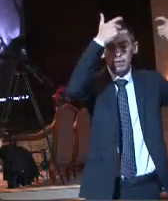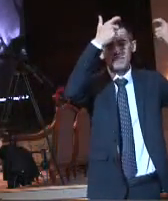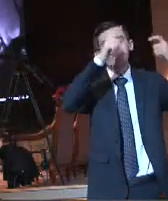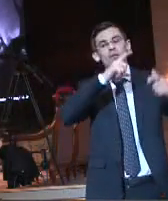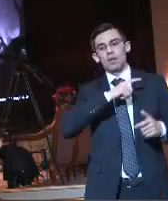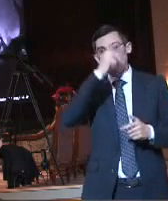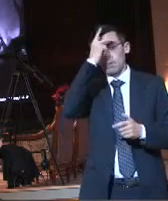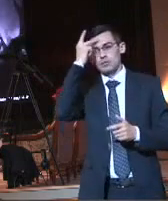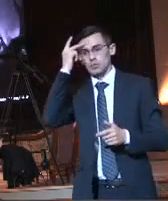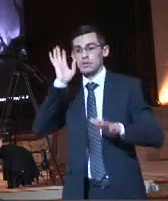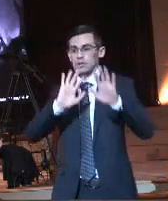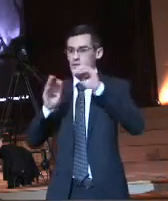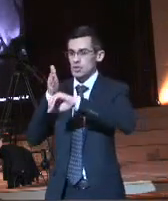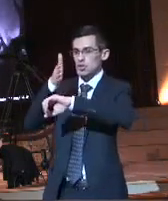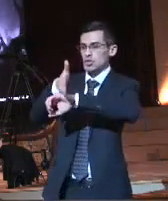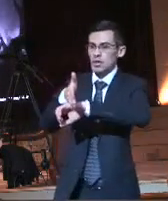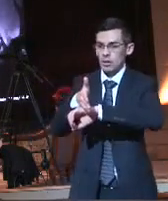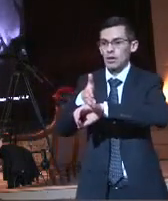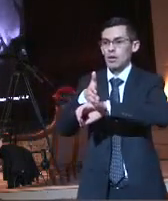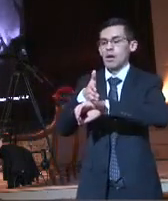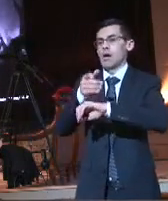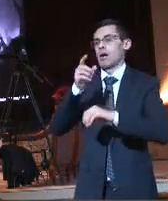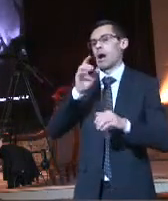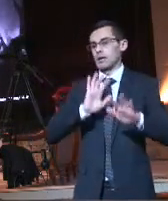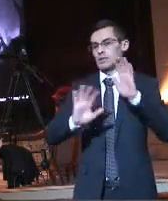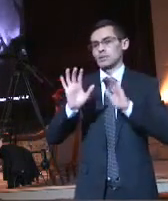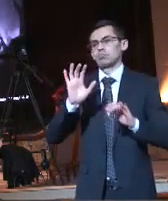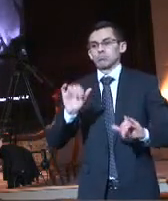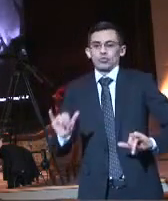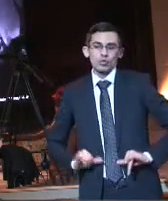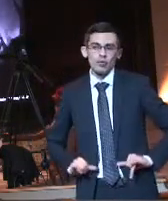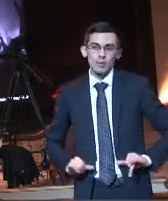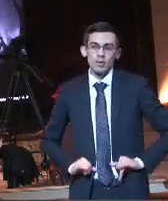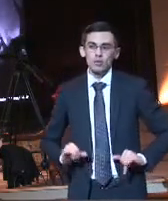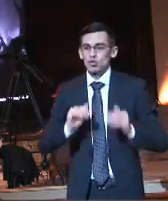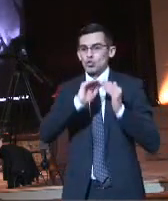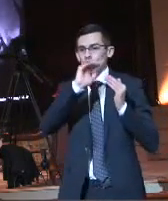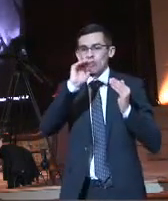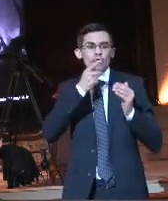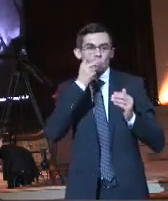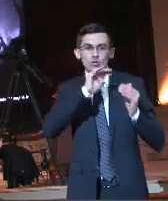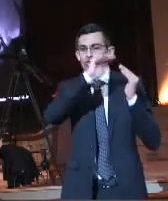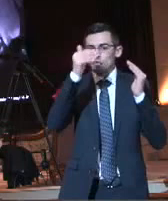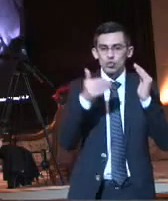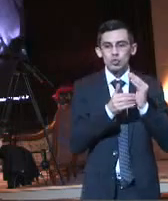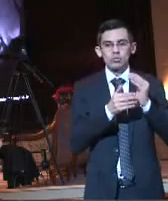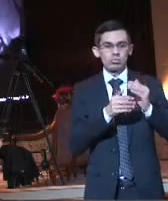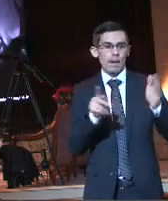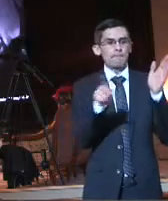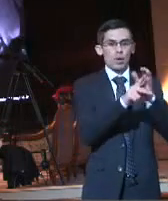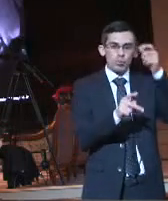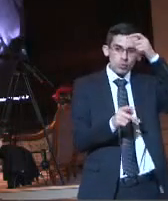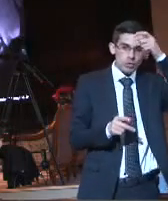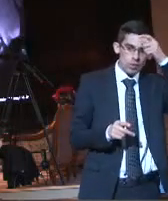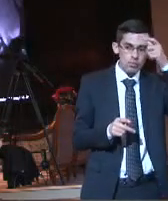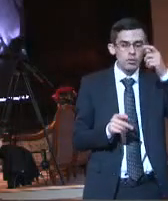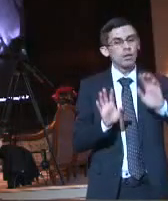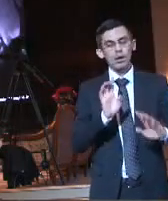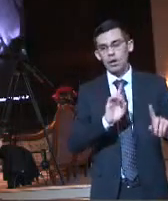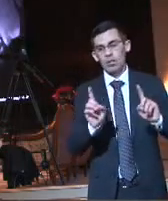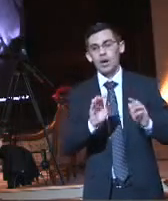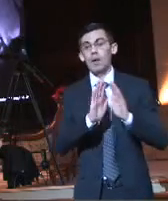para aquilo que a gente chama de um reducionismo, não é, na questão do sofrimento. Tudo veio do diabo. Tudo veio do diabo. Não,